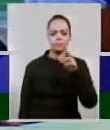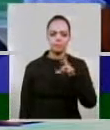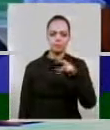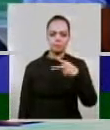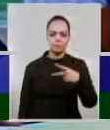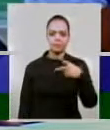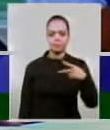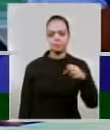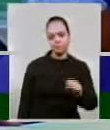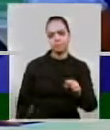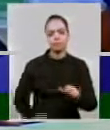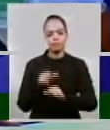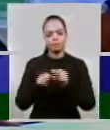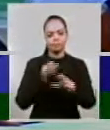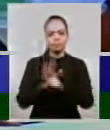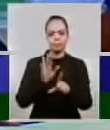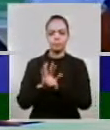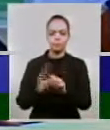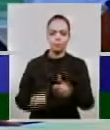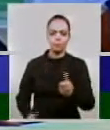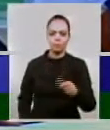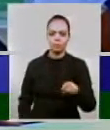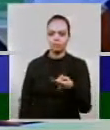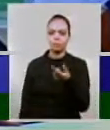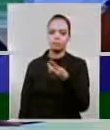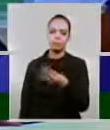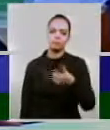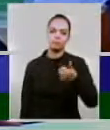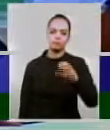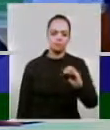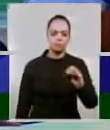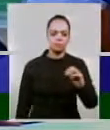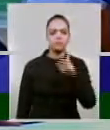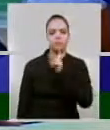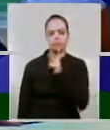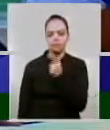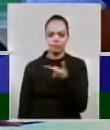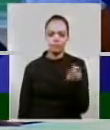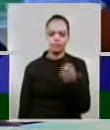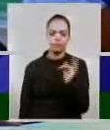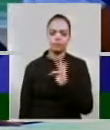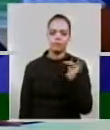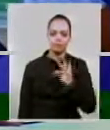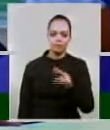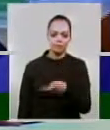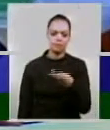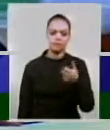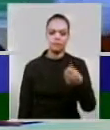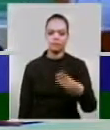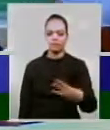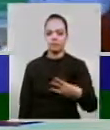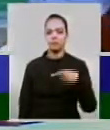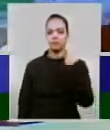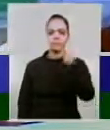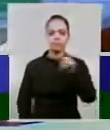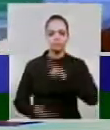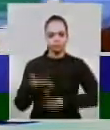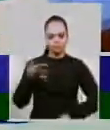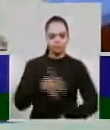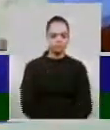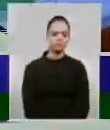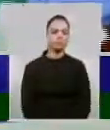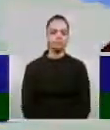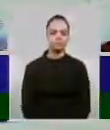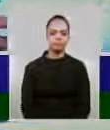RPPS, e revoga a Lei nº 11.310, de 20 de fevereiro de 2013, e da outras